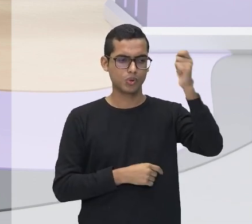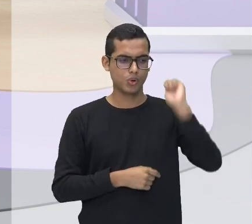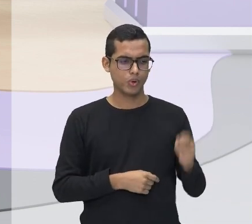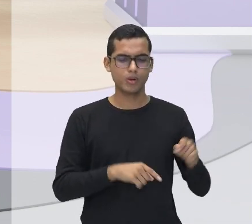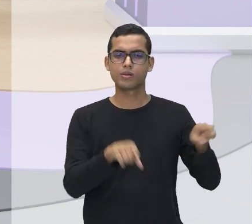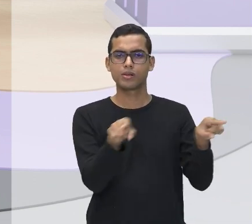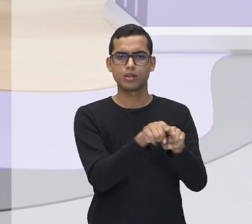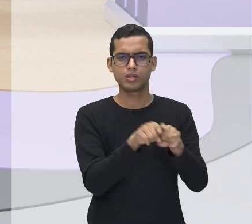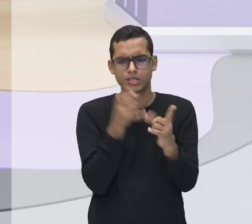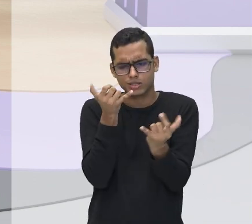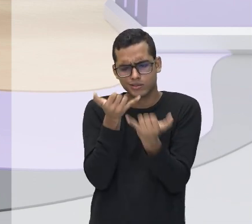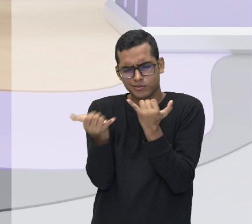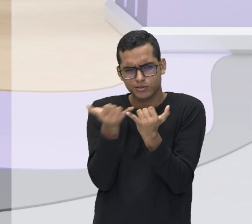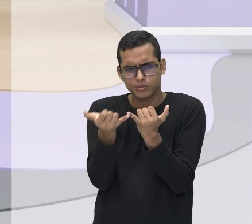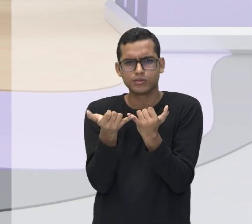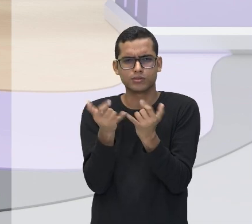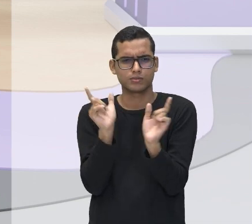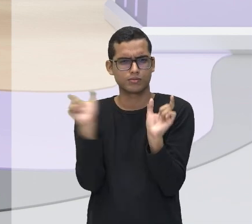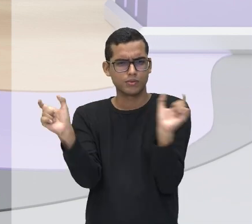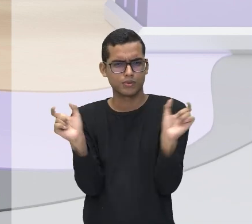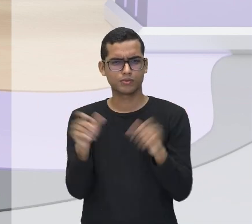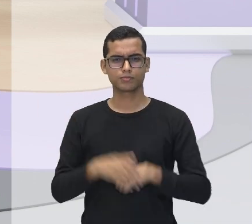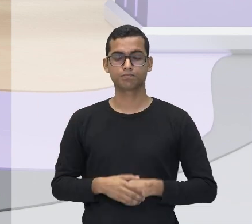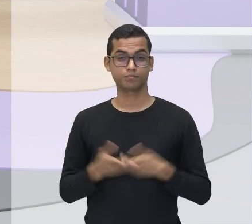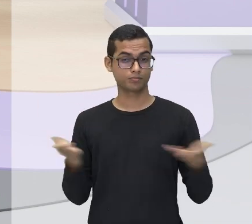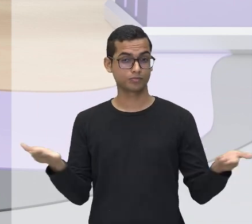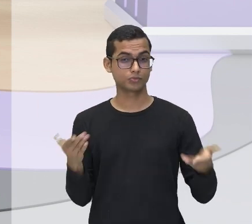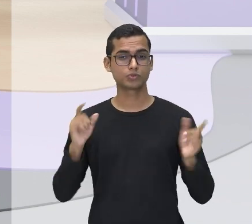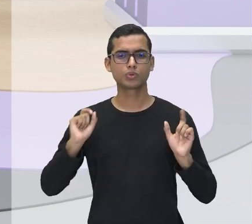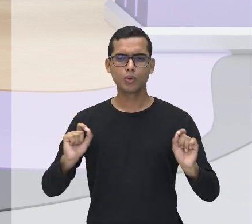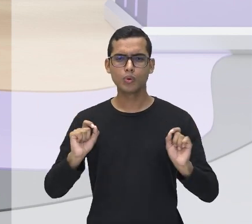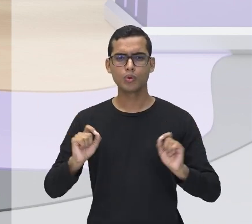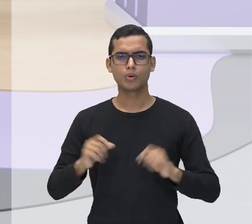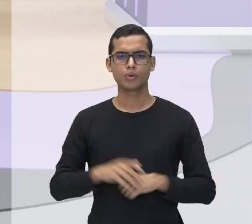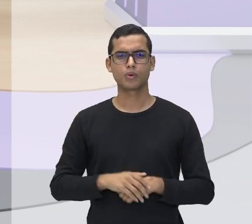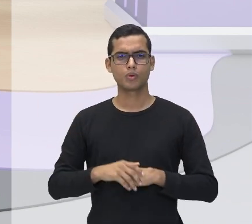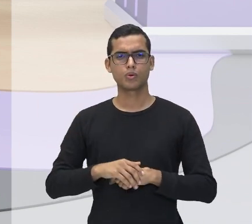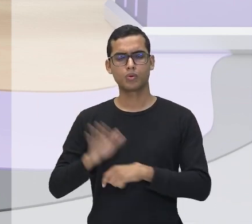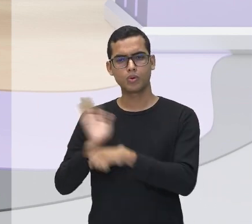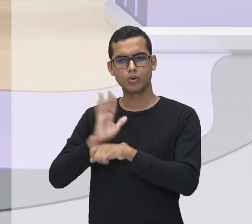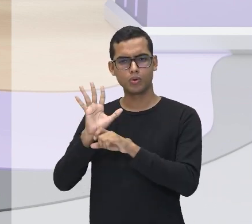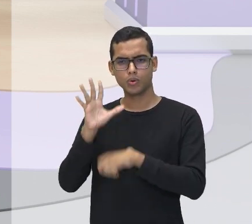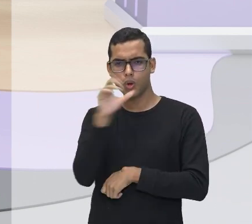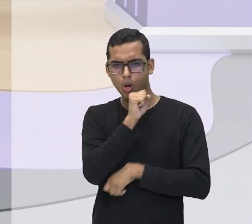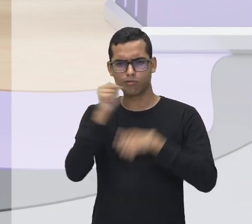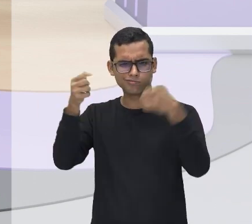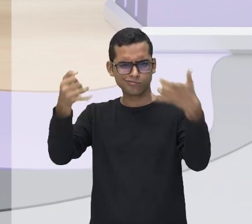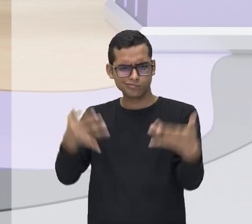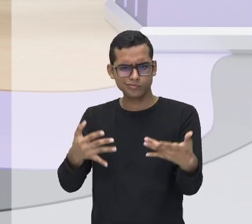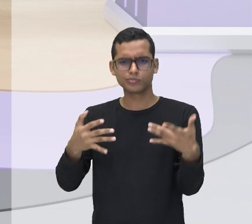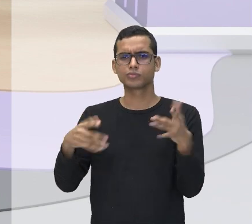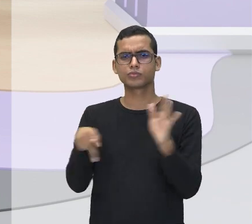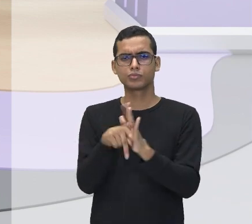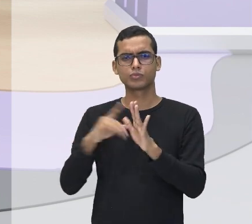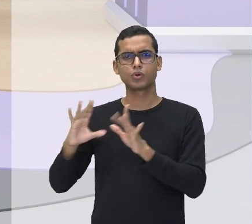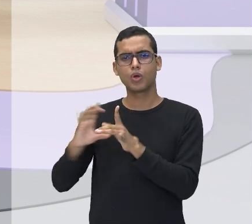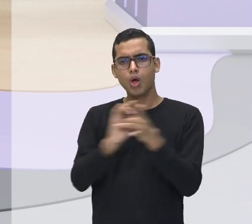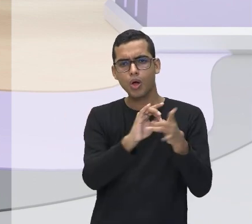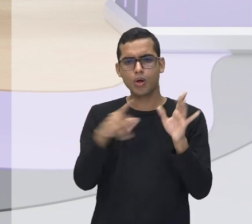são sinônimos ali. Vamos agora para um breve vídeo que vai nos explicar melhor o sentido